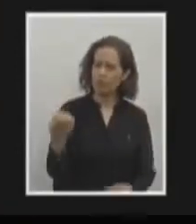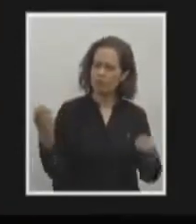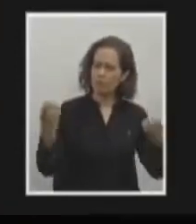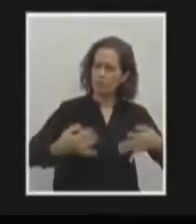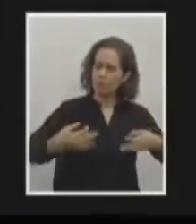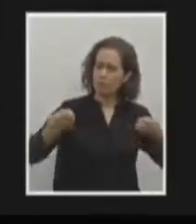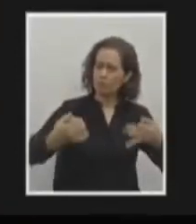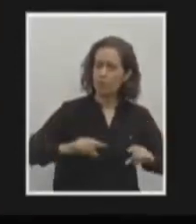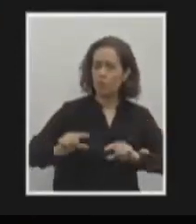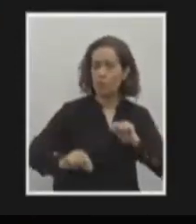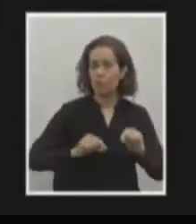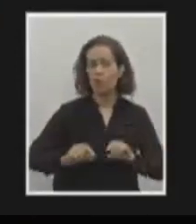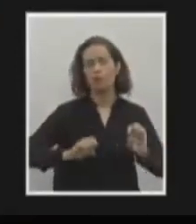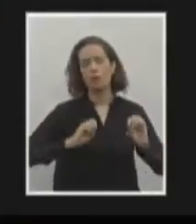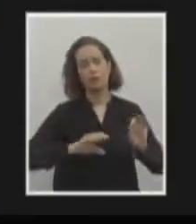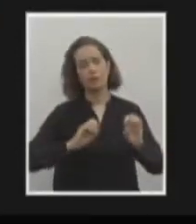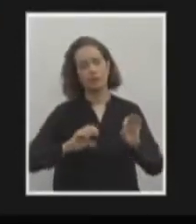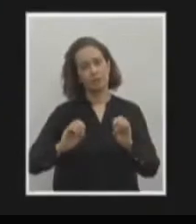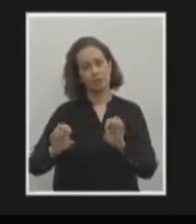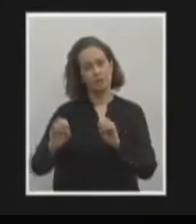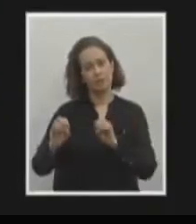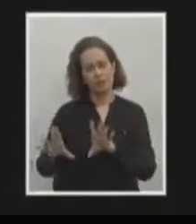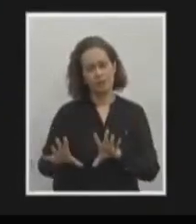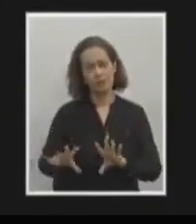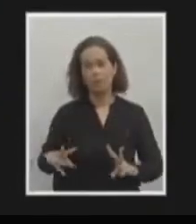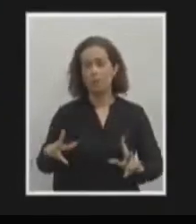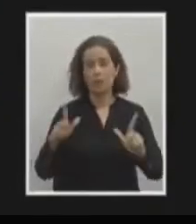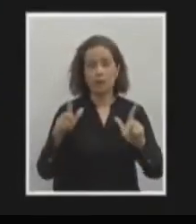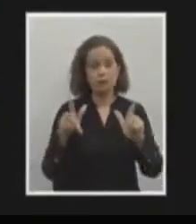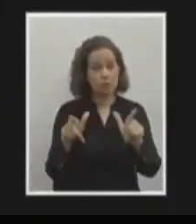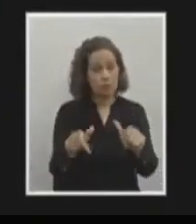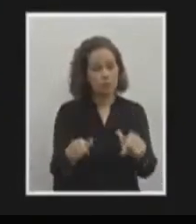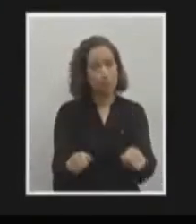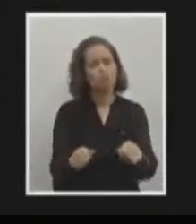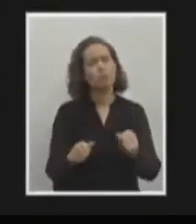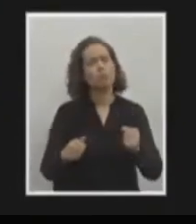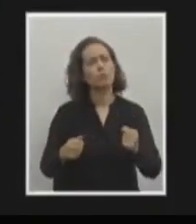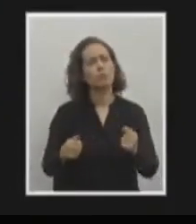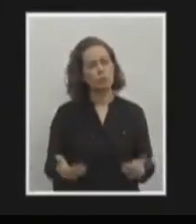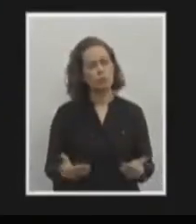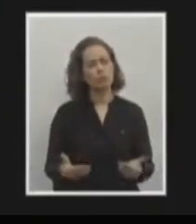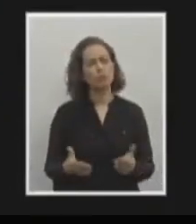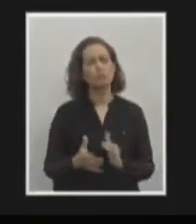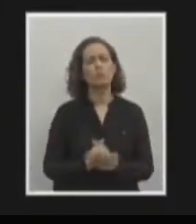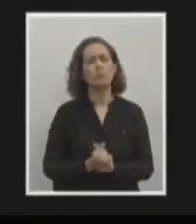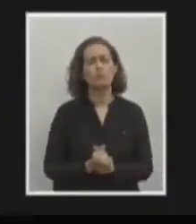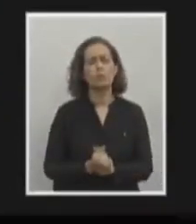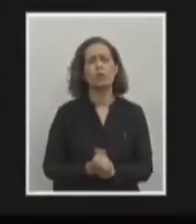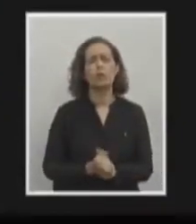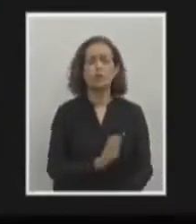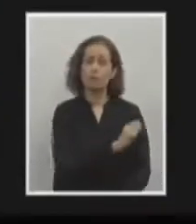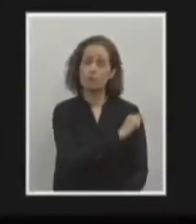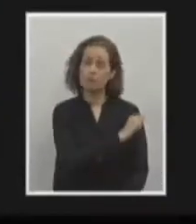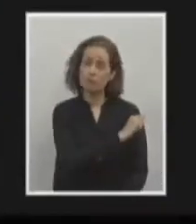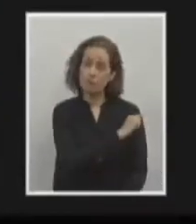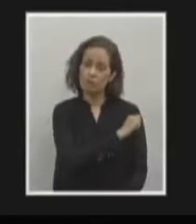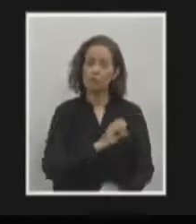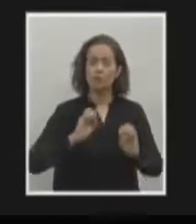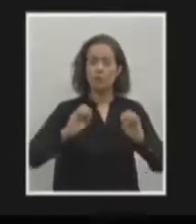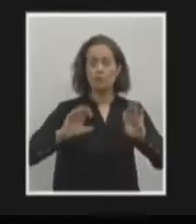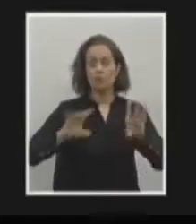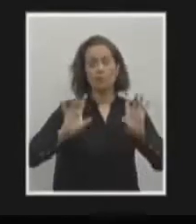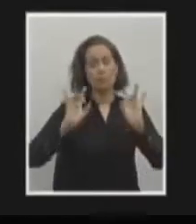ofertar a educação para todos de forma igualitária e o aluno da educação especial